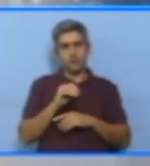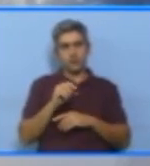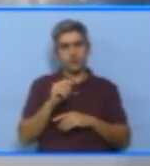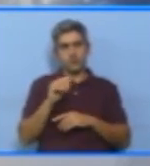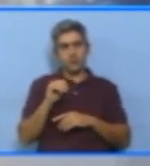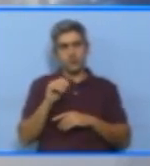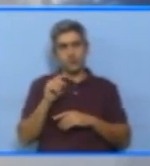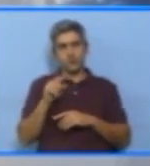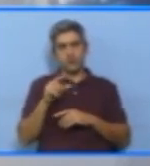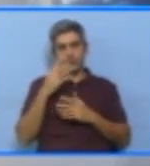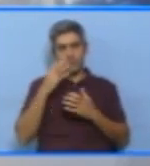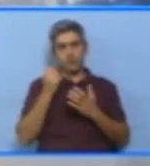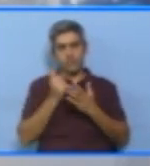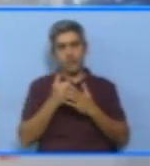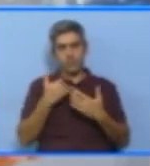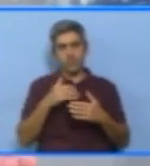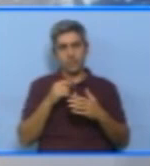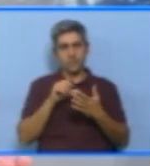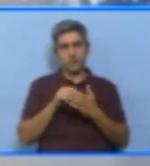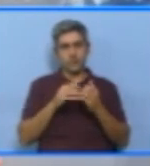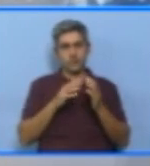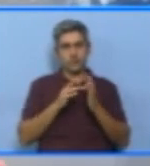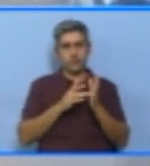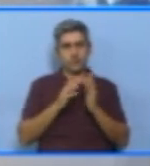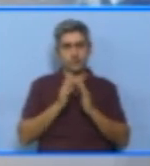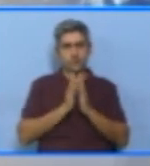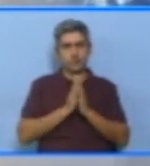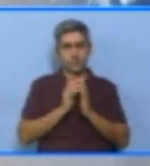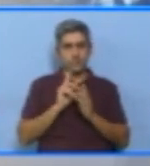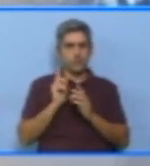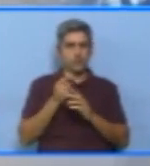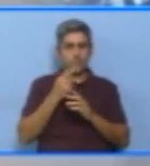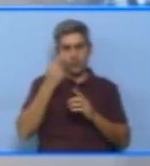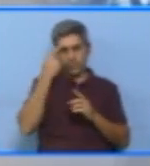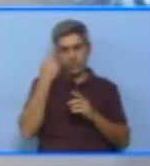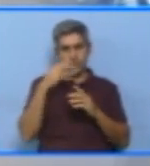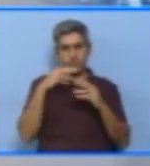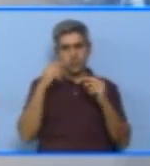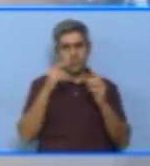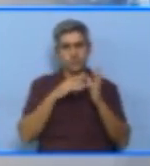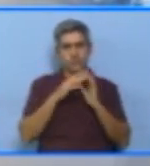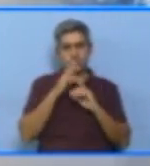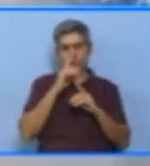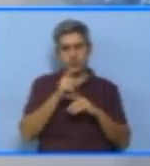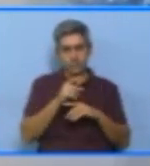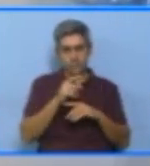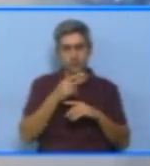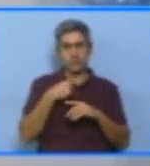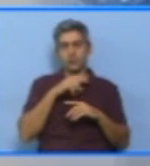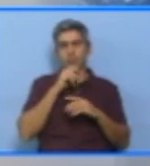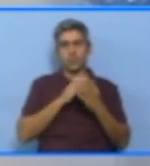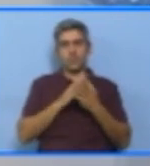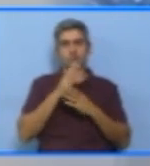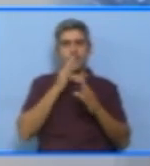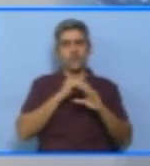facto está enmarcado. É o centro de toda a cristologia, toda a compreensão do mistério de Cristo. Sem isso, nós continuaríamos a